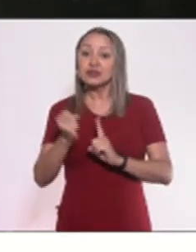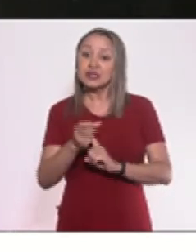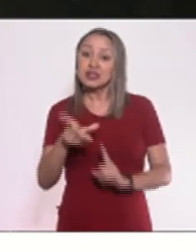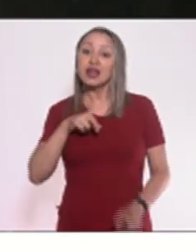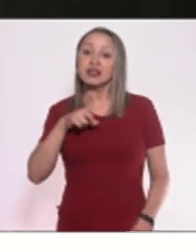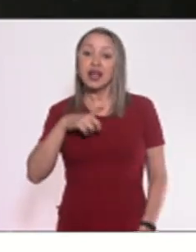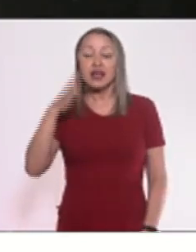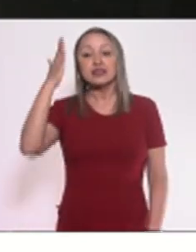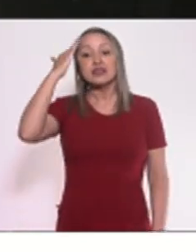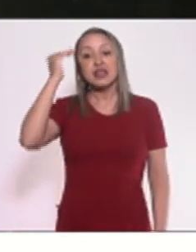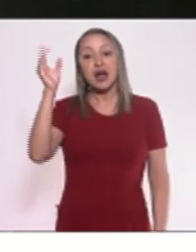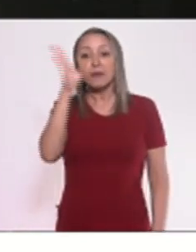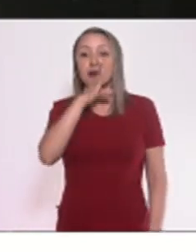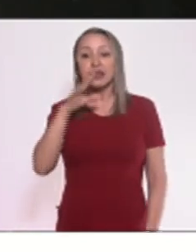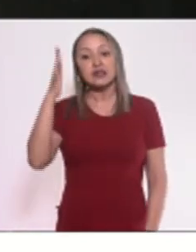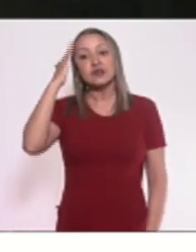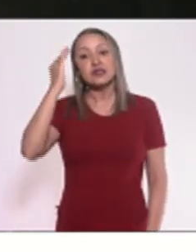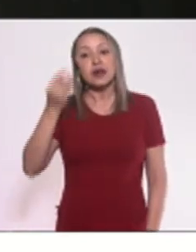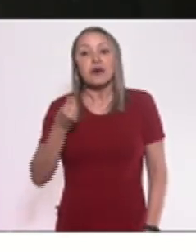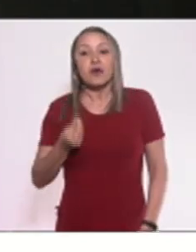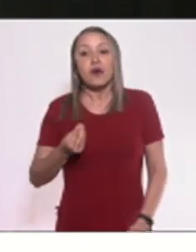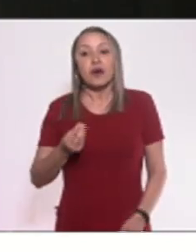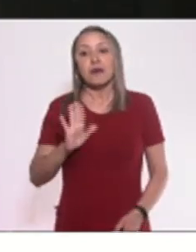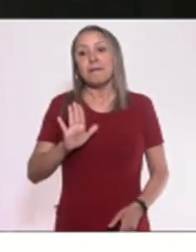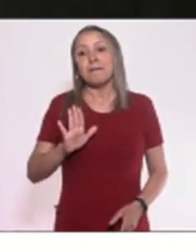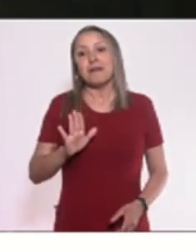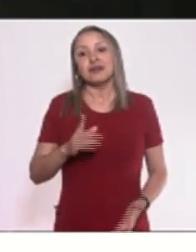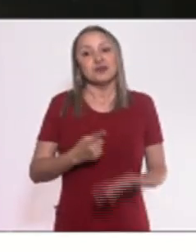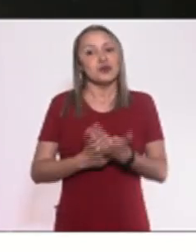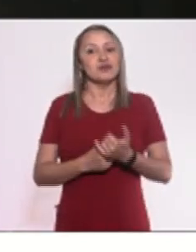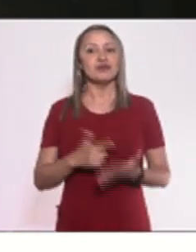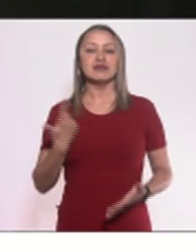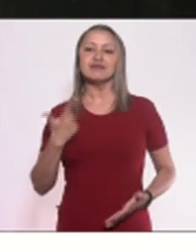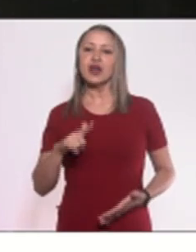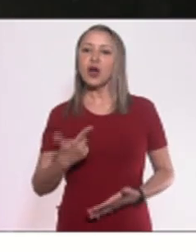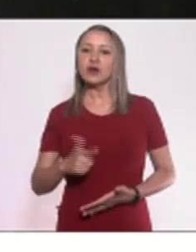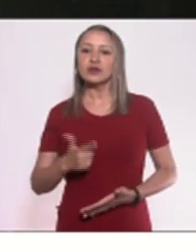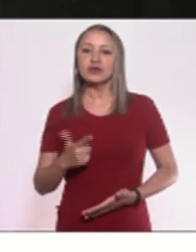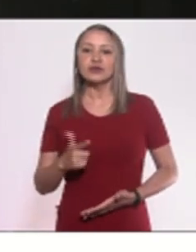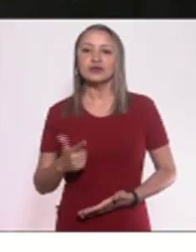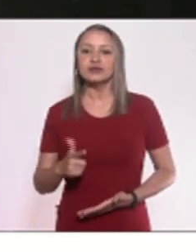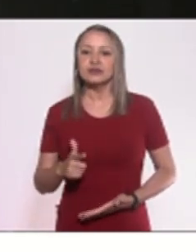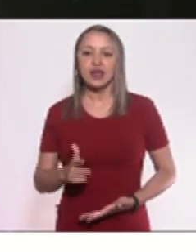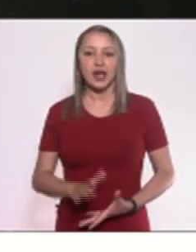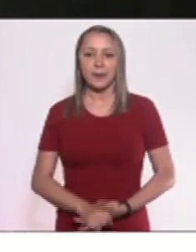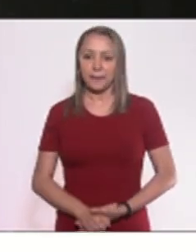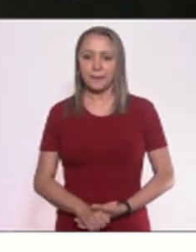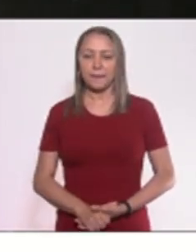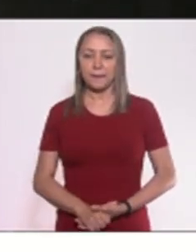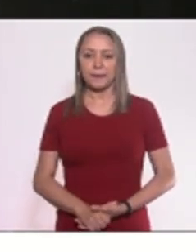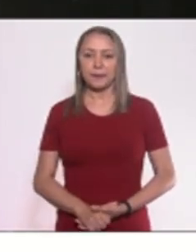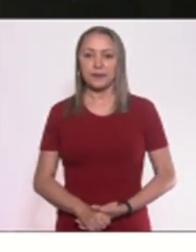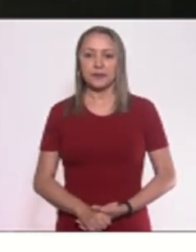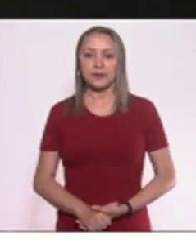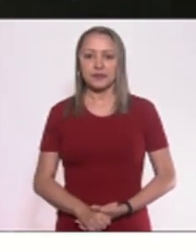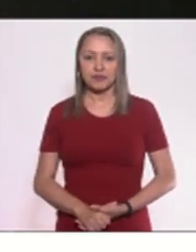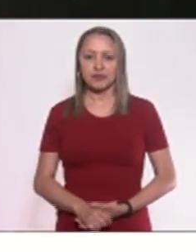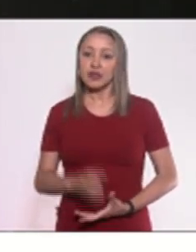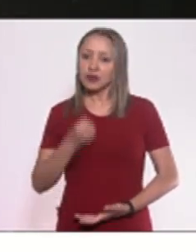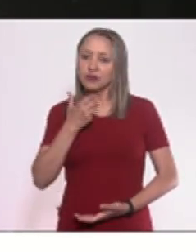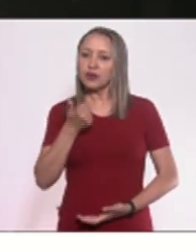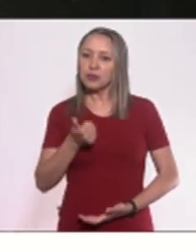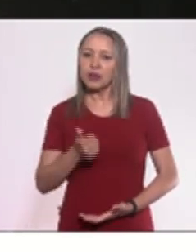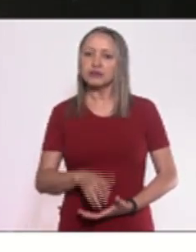bem sabe, e que sequer passam por uma audiência de custódia. Então, fui